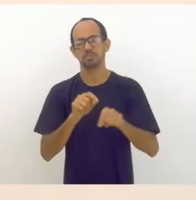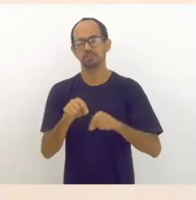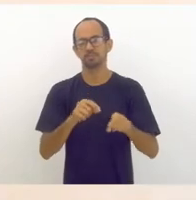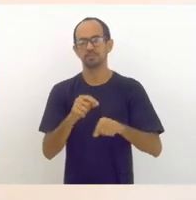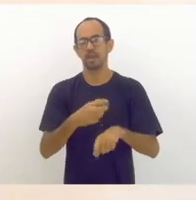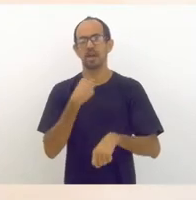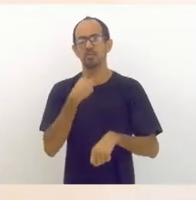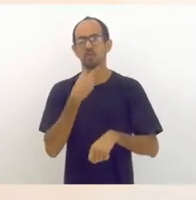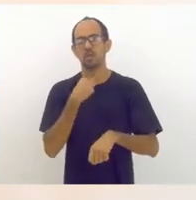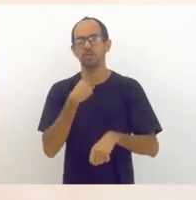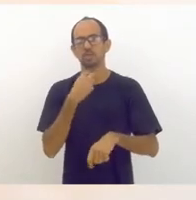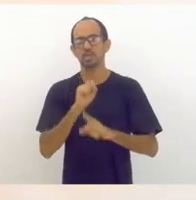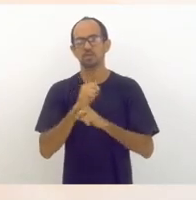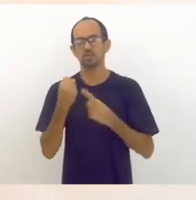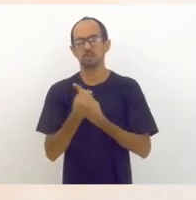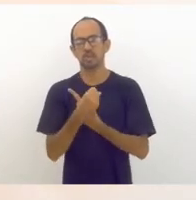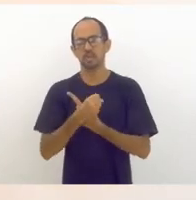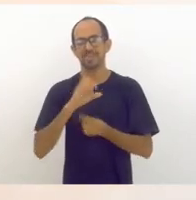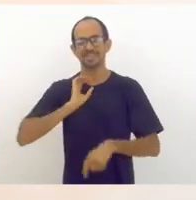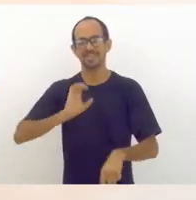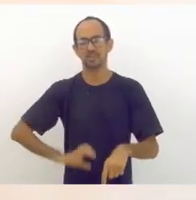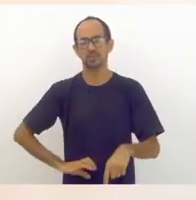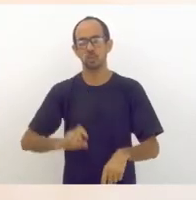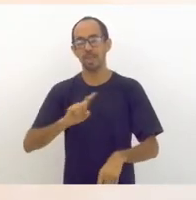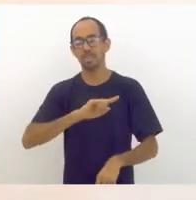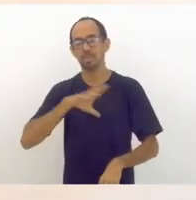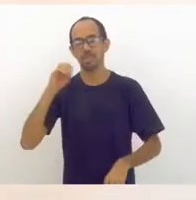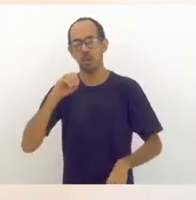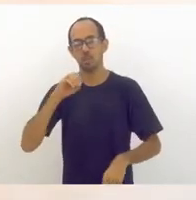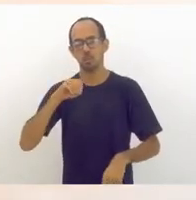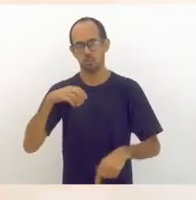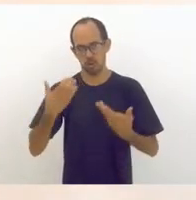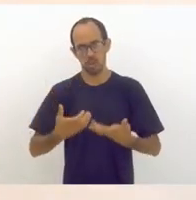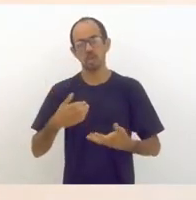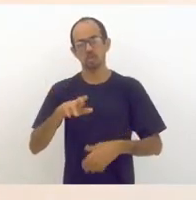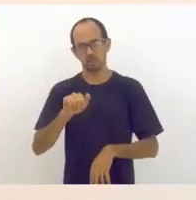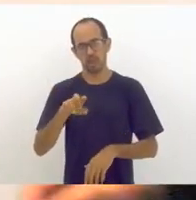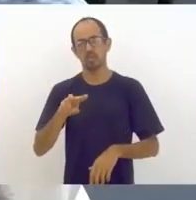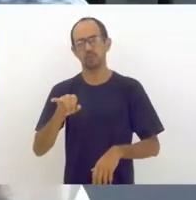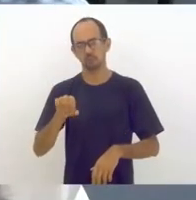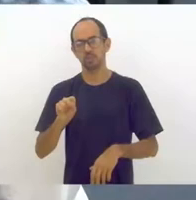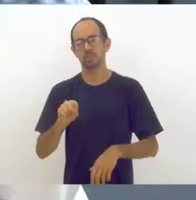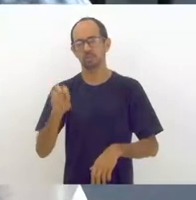da sociedade civil é não, queremos a Revis sim. Obrigado. Obrigado.